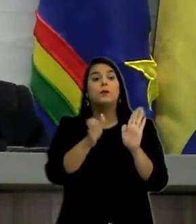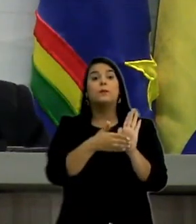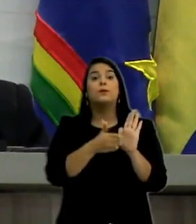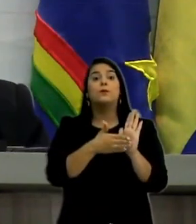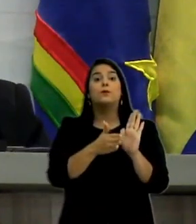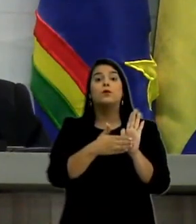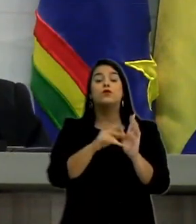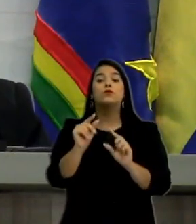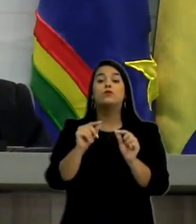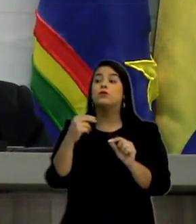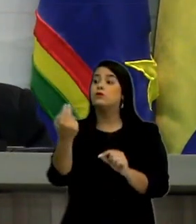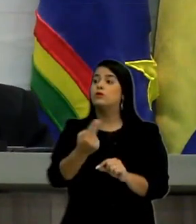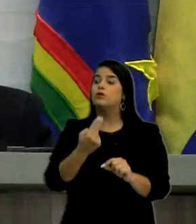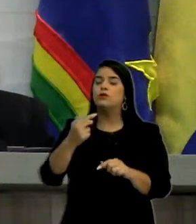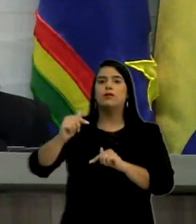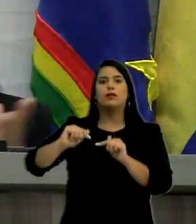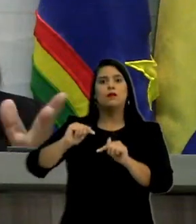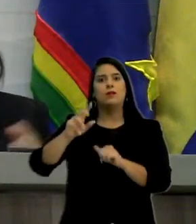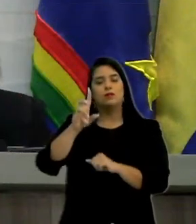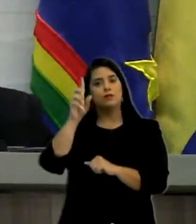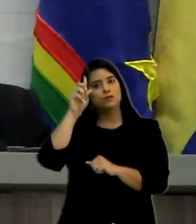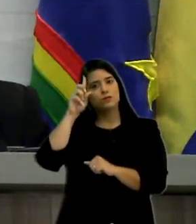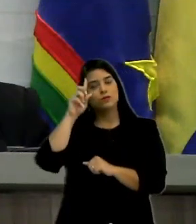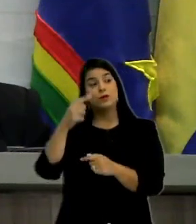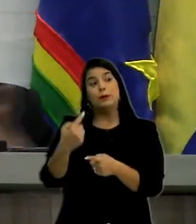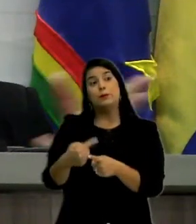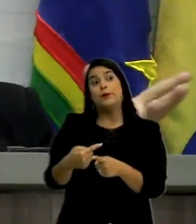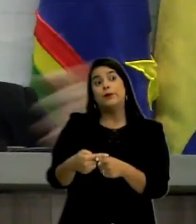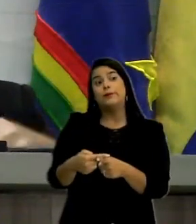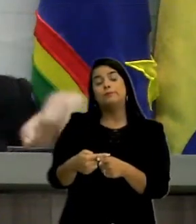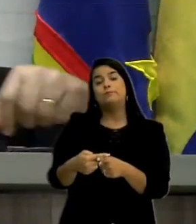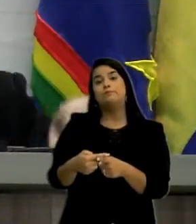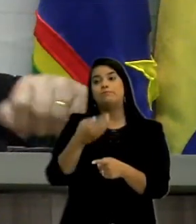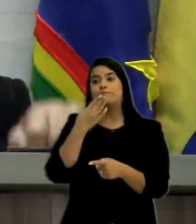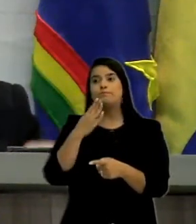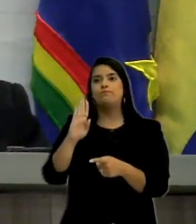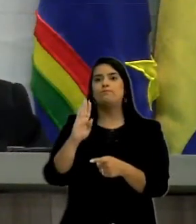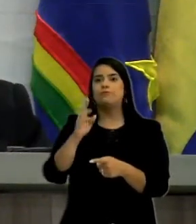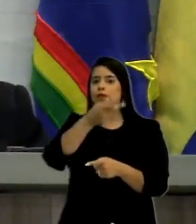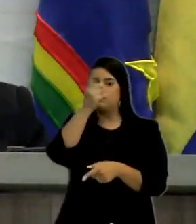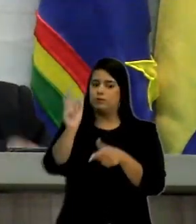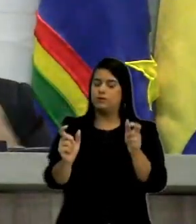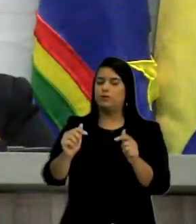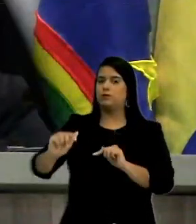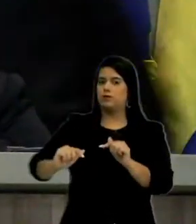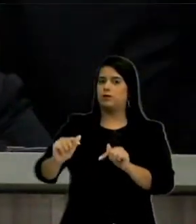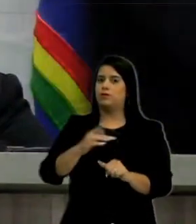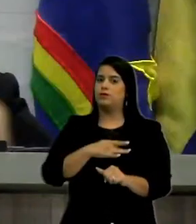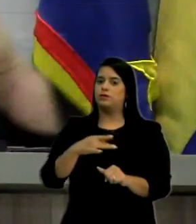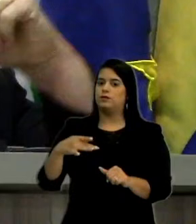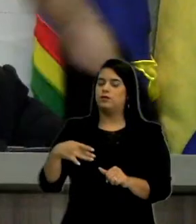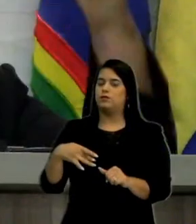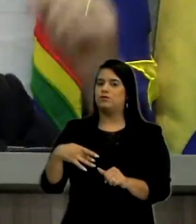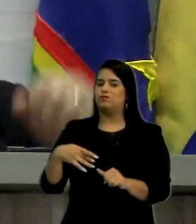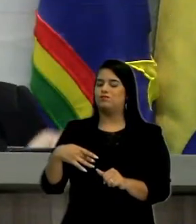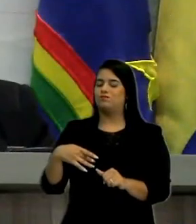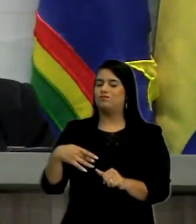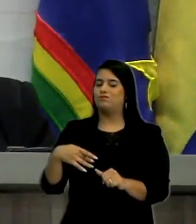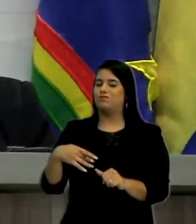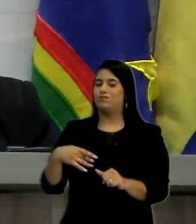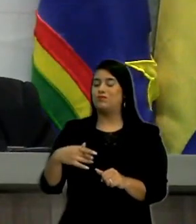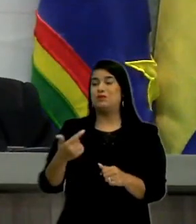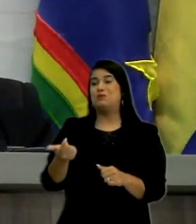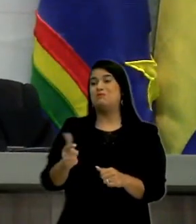nosso dia a dia. Porque, na realidade, que principalmente quem trabalha na área da saúde, não mostra nenhum texto que se